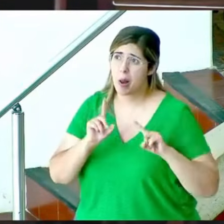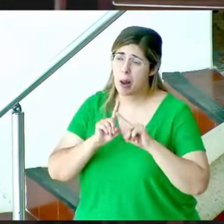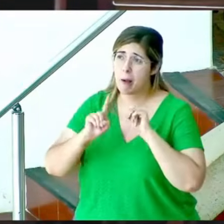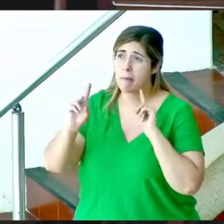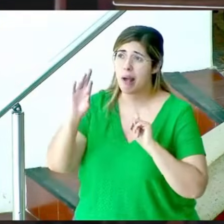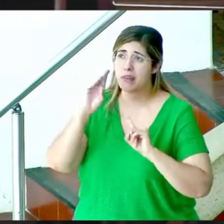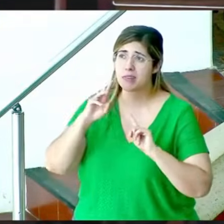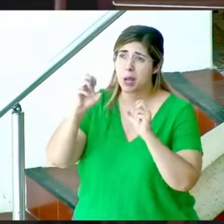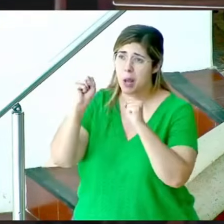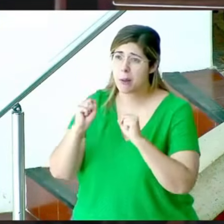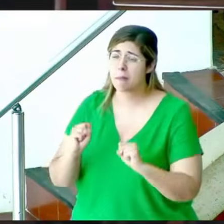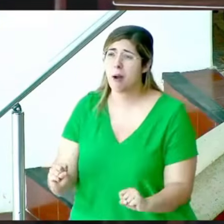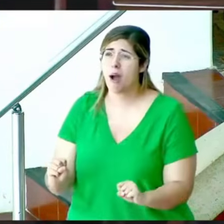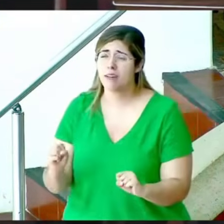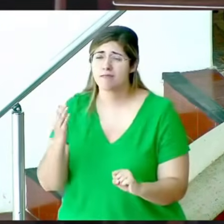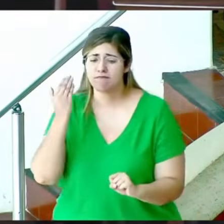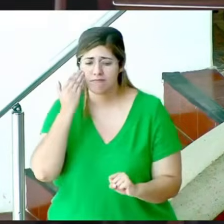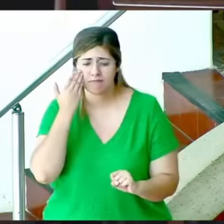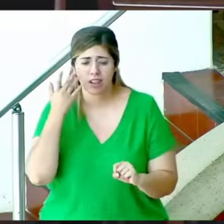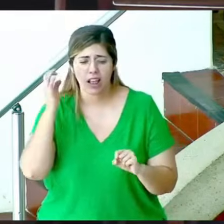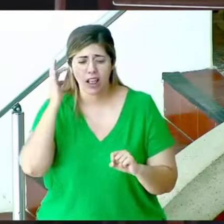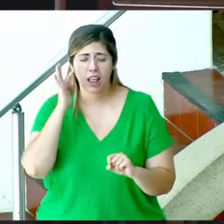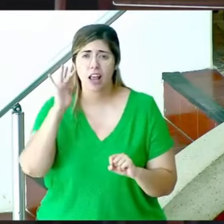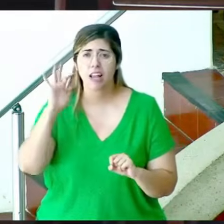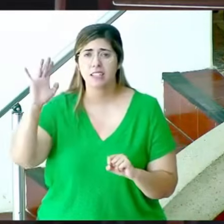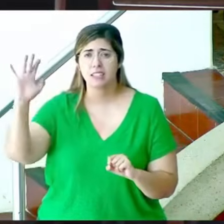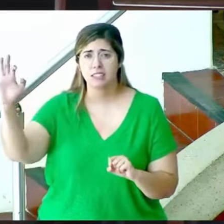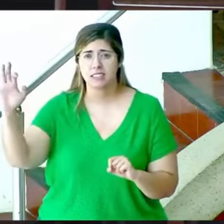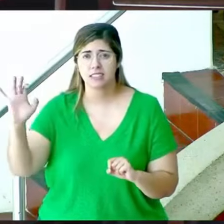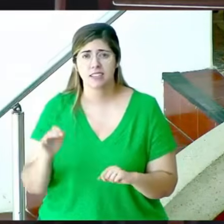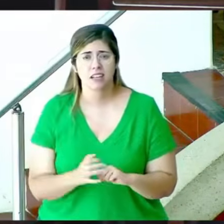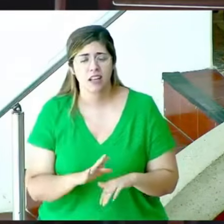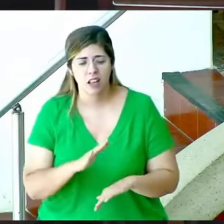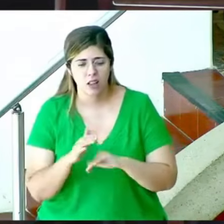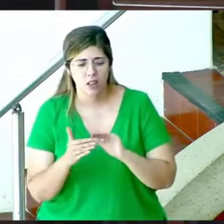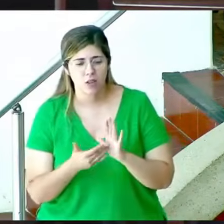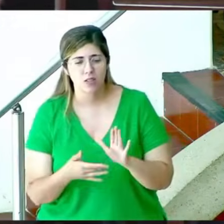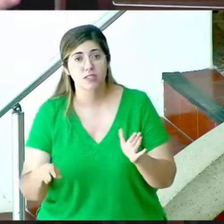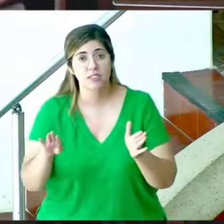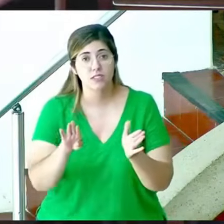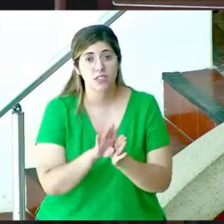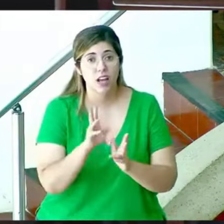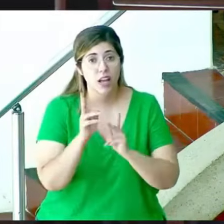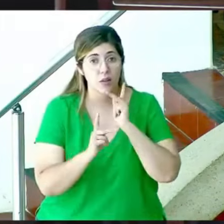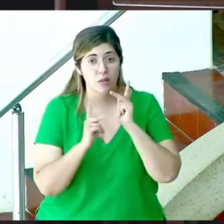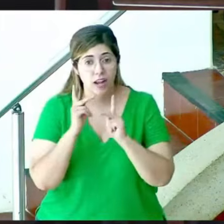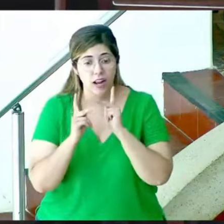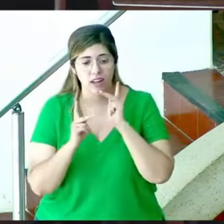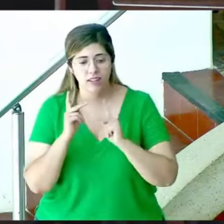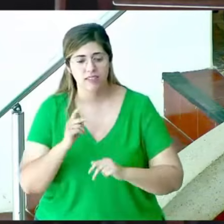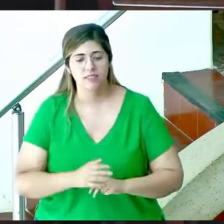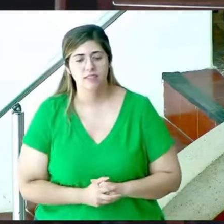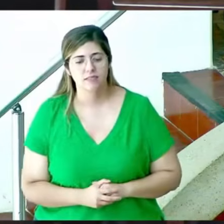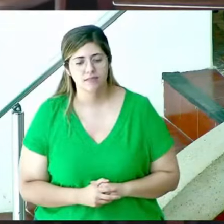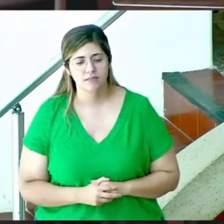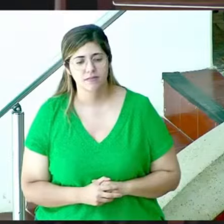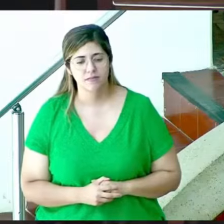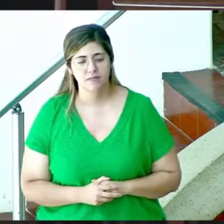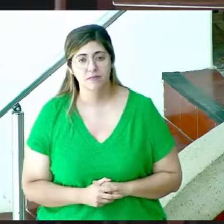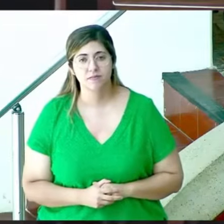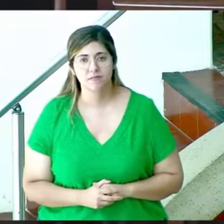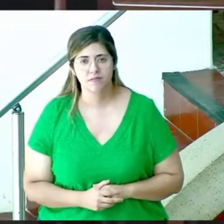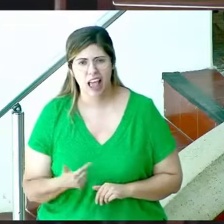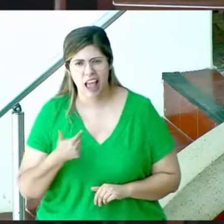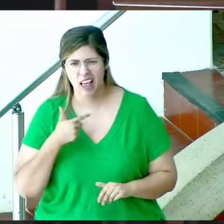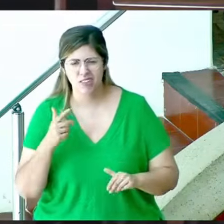tenha criado um conceito imagético para as pessoas, que se eu chegar e falar, não é nada disso que eu tenho demonstrado para você, eu sou